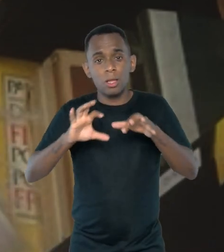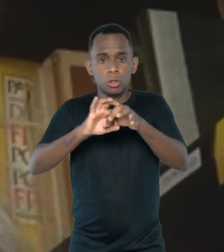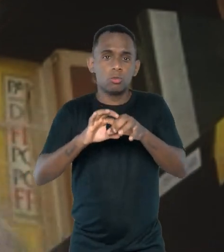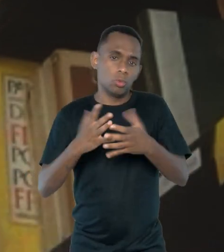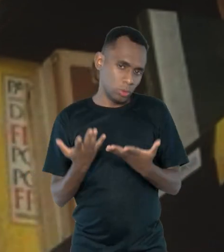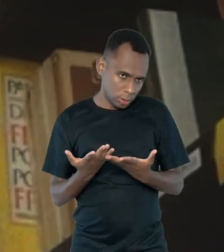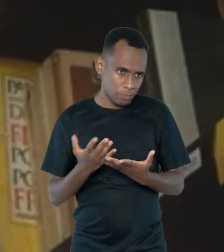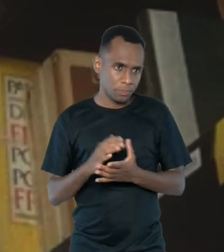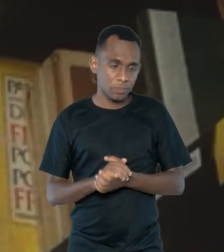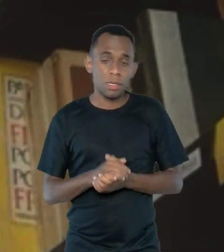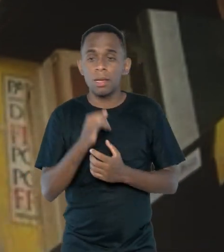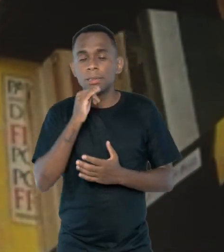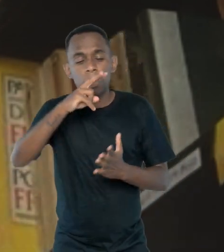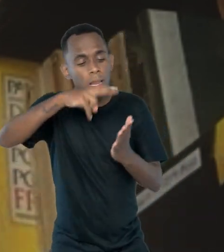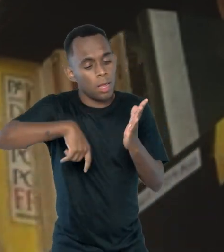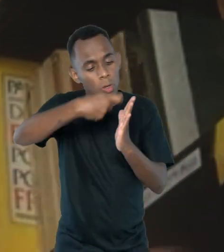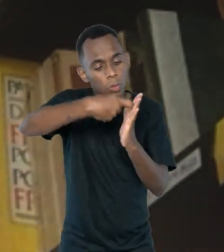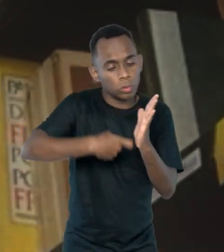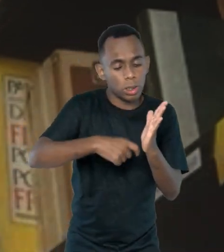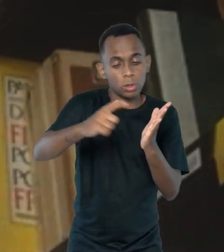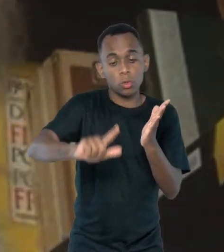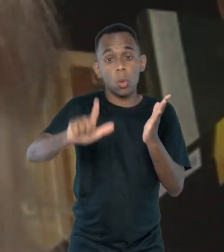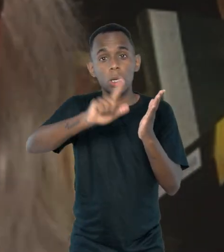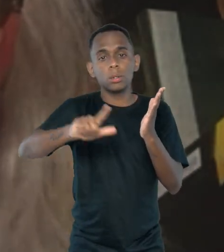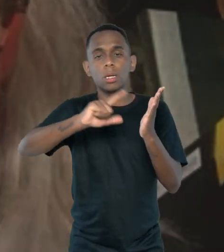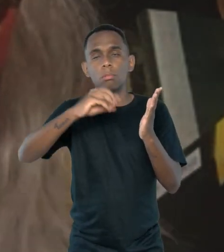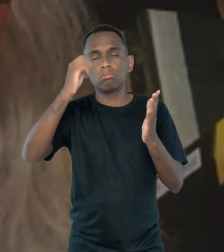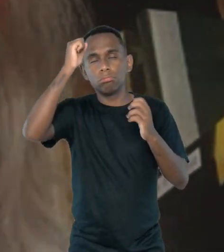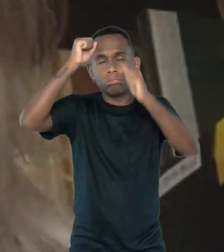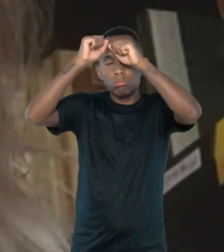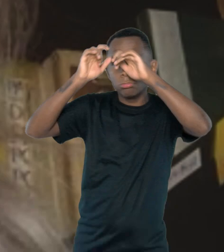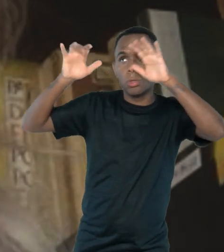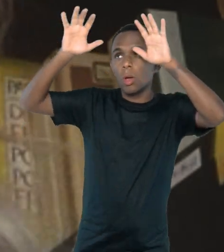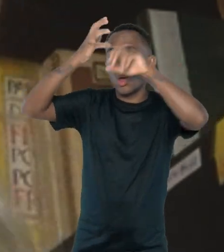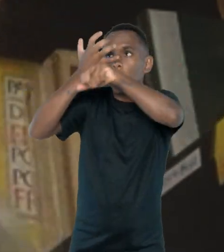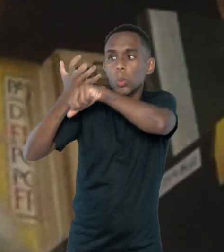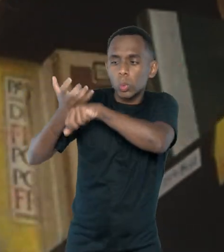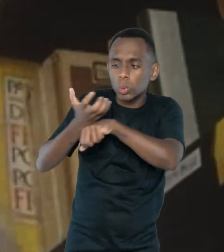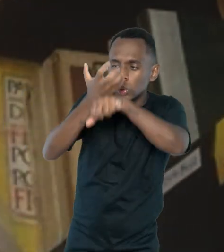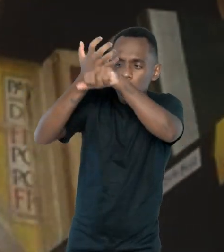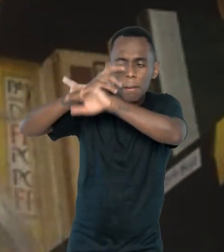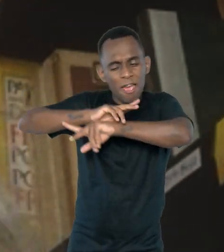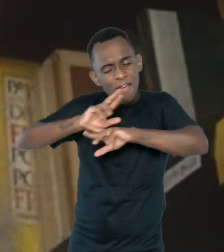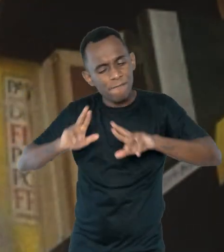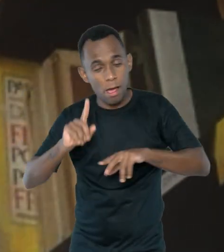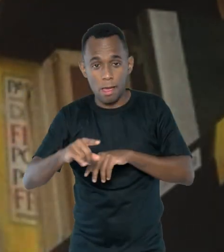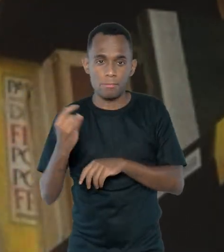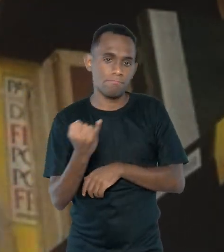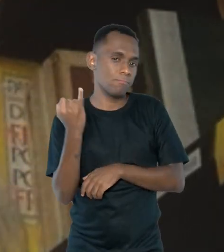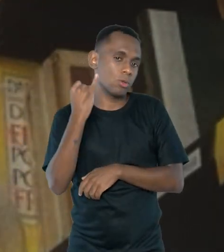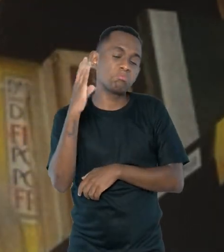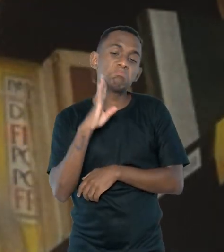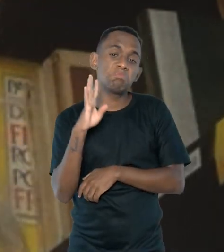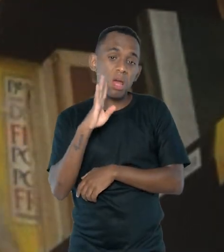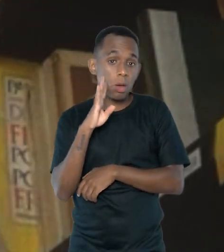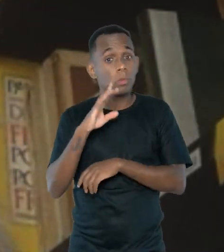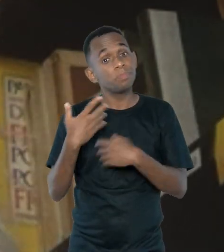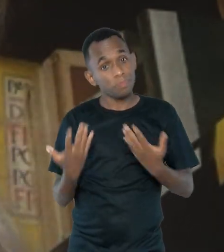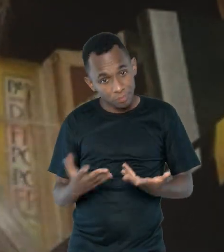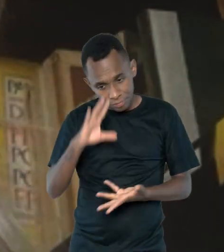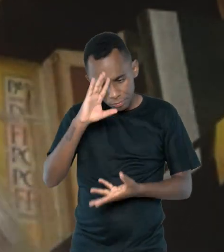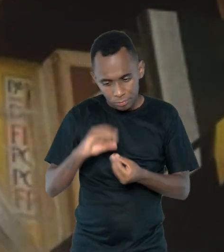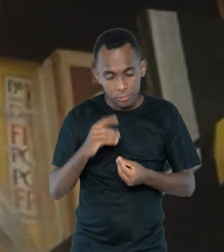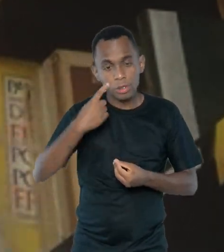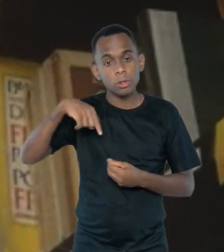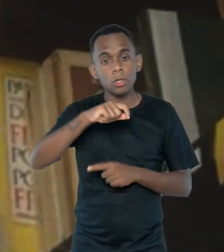texto literário, você aciona conhecimento de todas as áreas. É muito fundamental, isso é muito legal. Então,